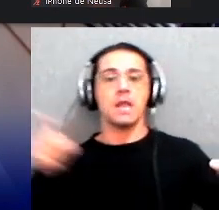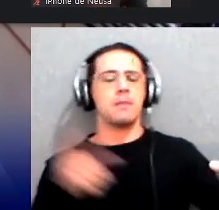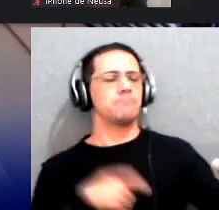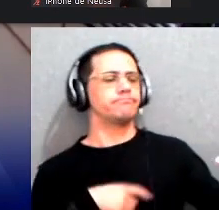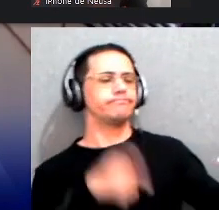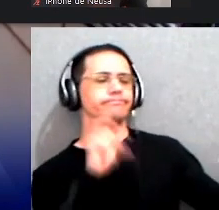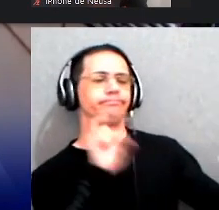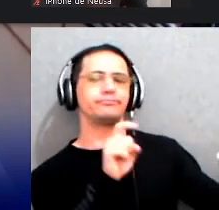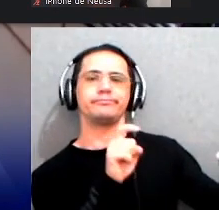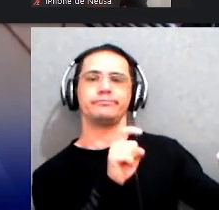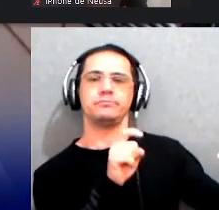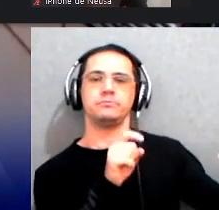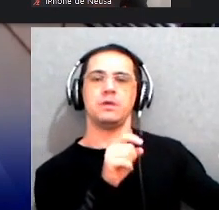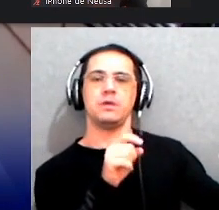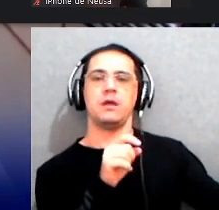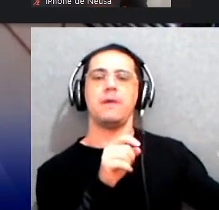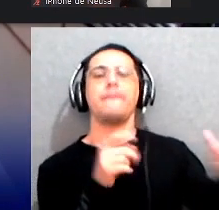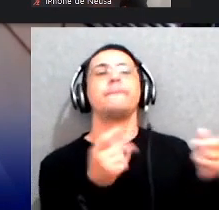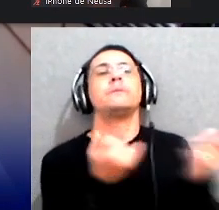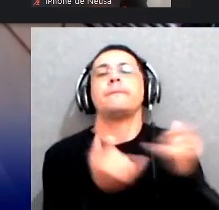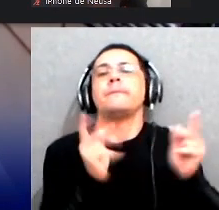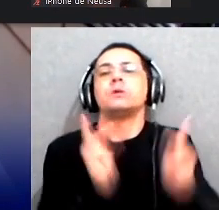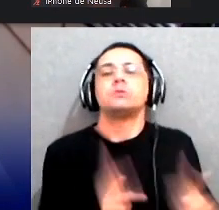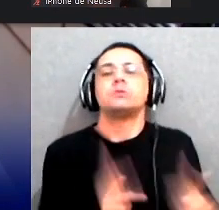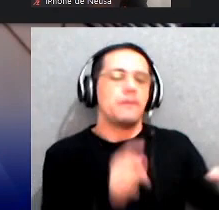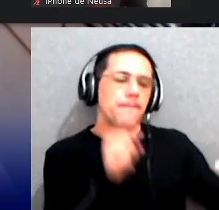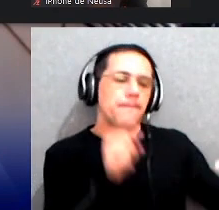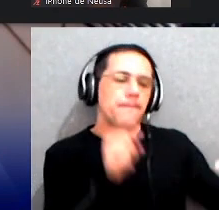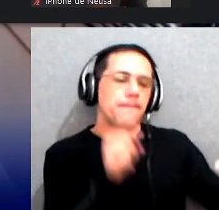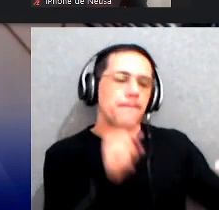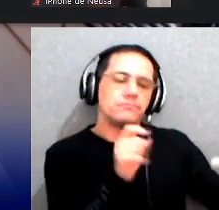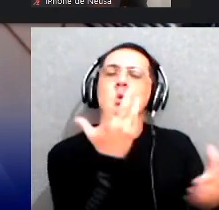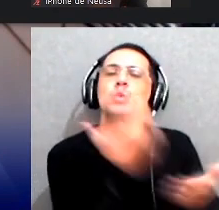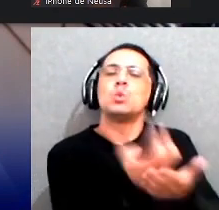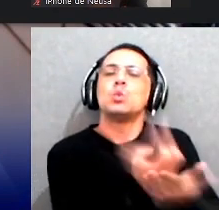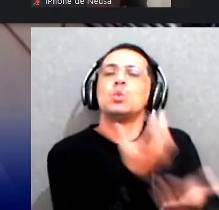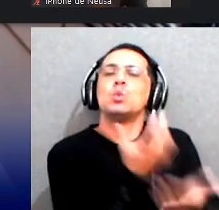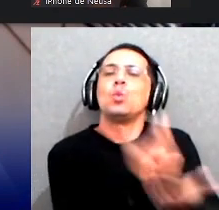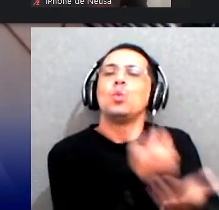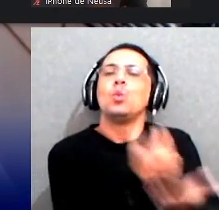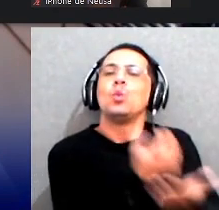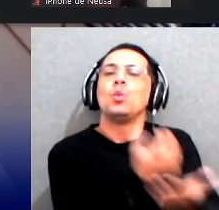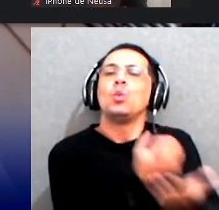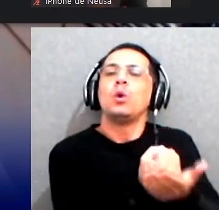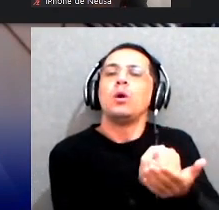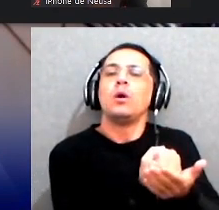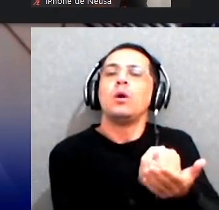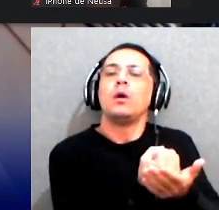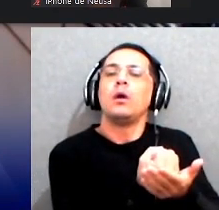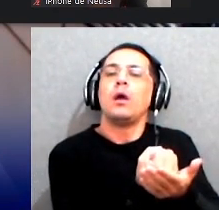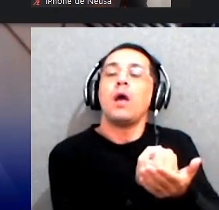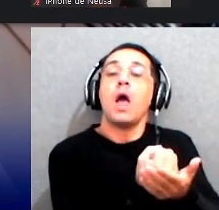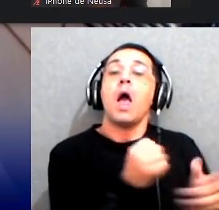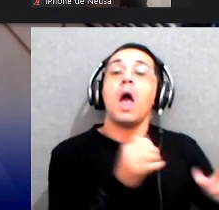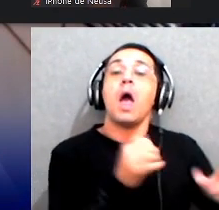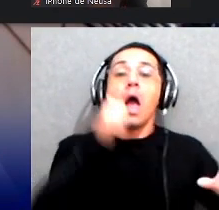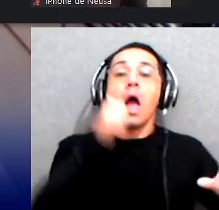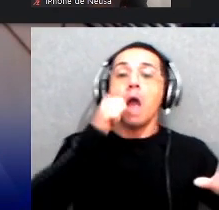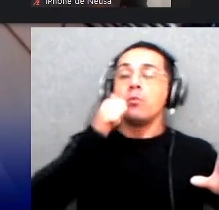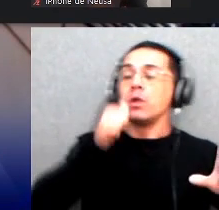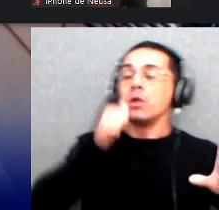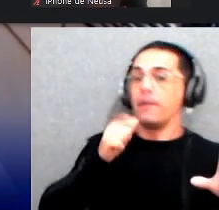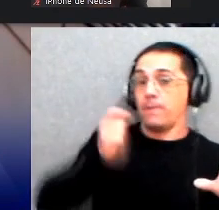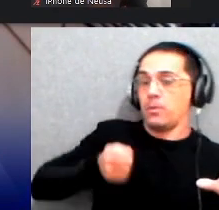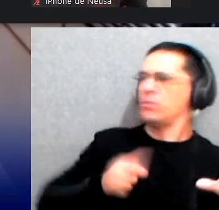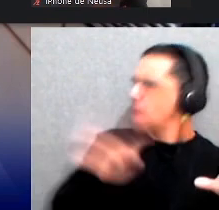é um terceiro, ele não tem nada que ver. Ele começa a gravar. E aí a promotora vê que está gravando e cria-se uma polêmica. Ela não quer que grave. Aí diz, bom,